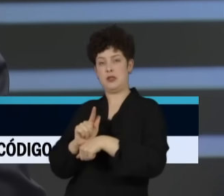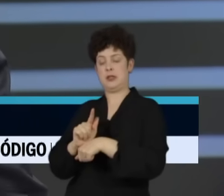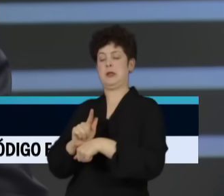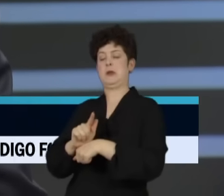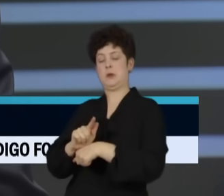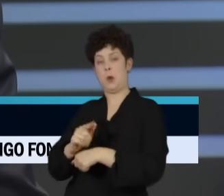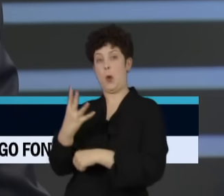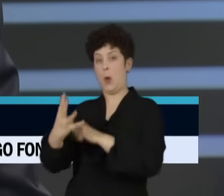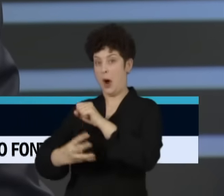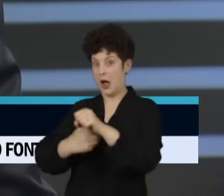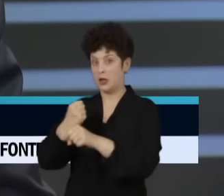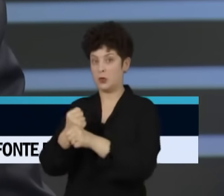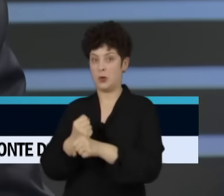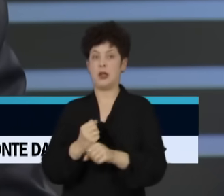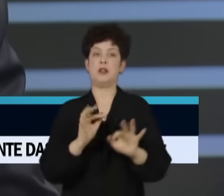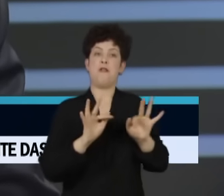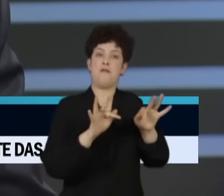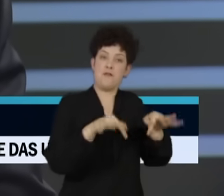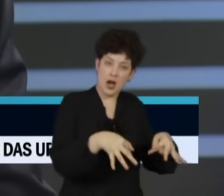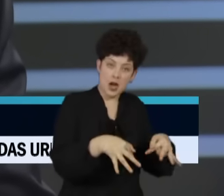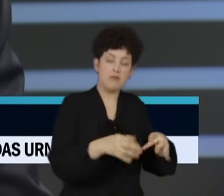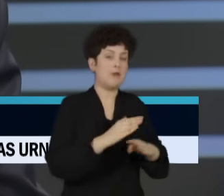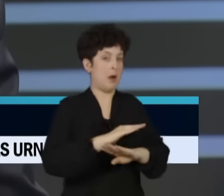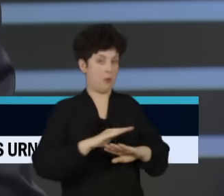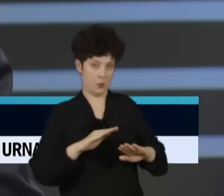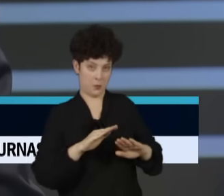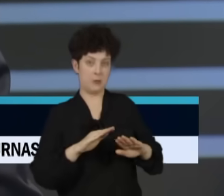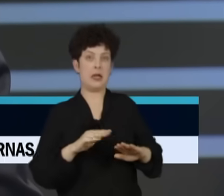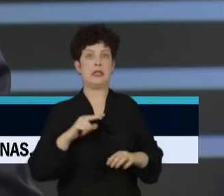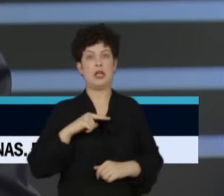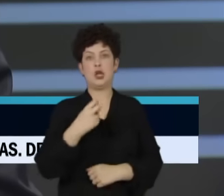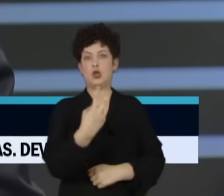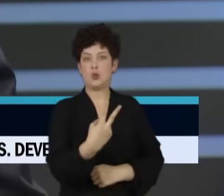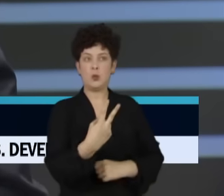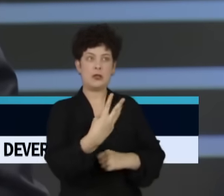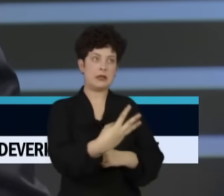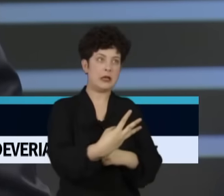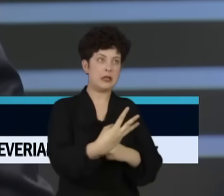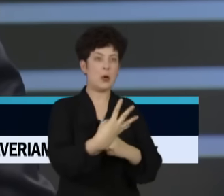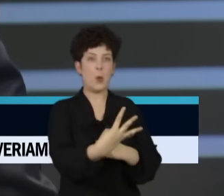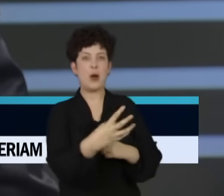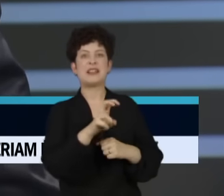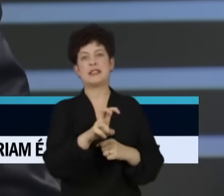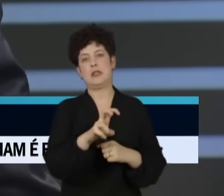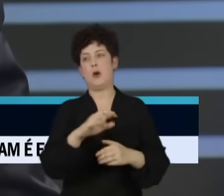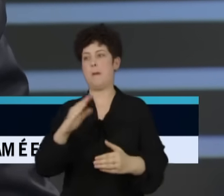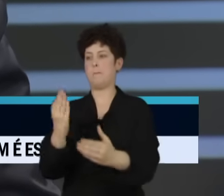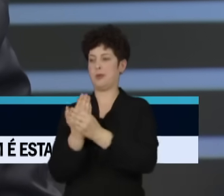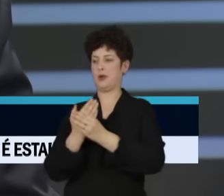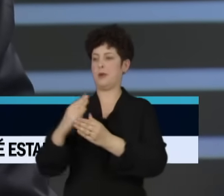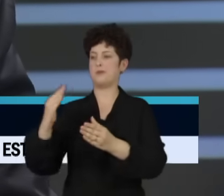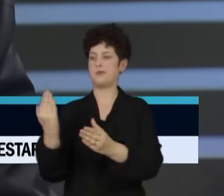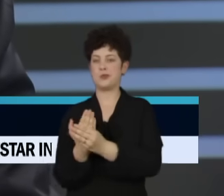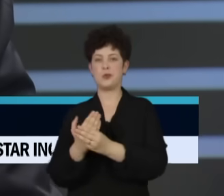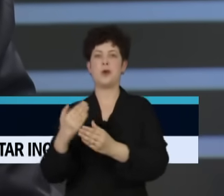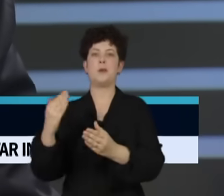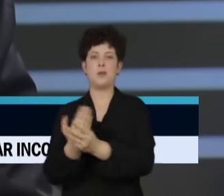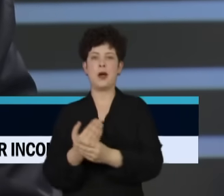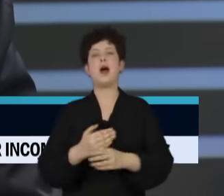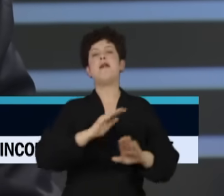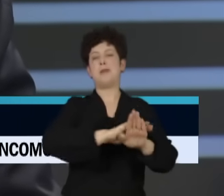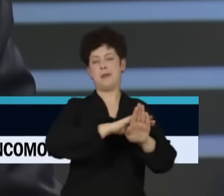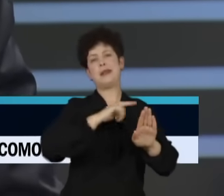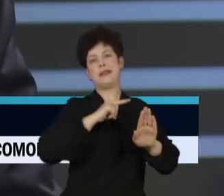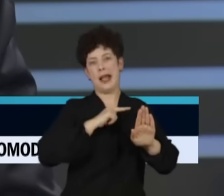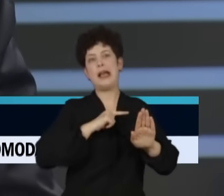anos, ele termina e ele tem um, 2, 3, 4, cinco ações de improbidade, porque existe a politização